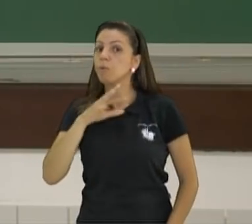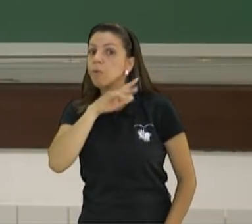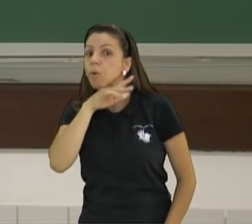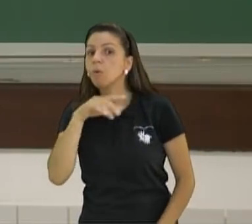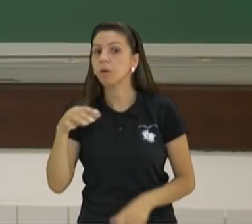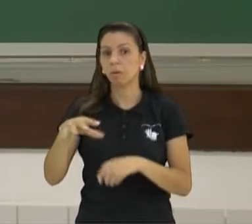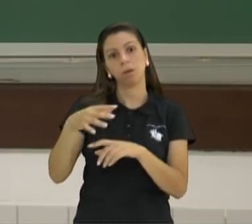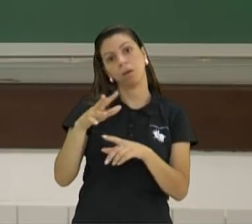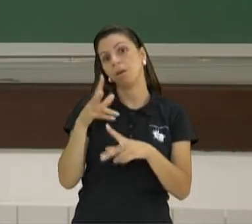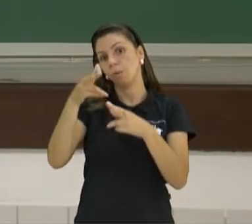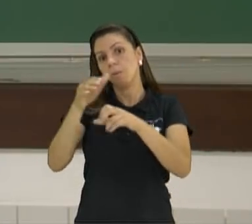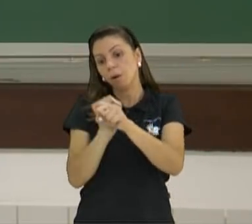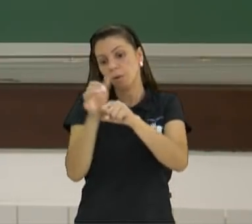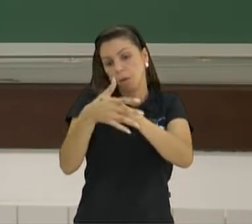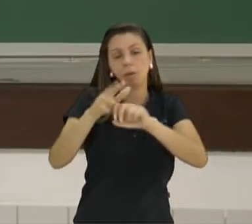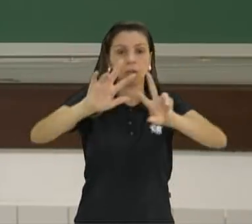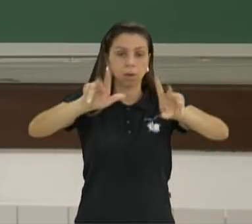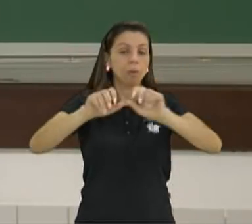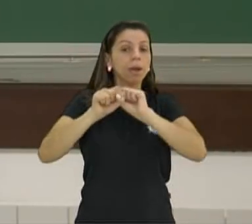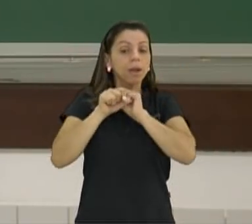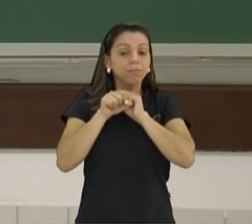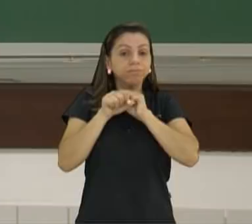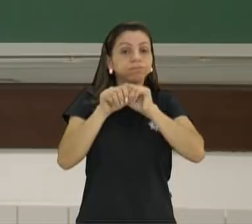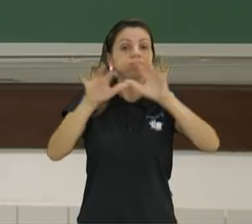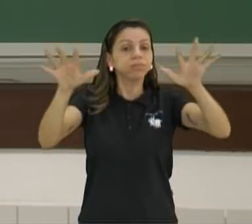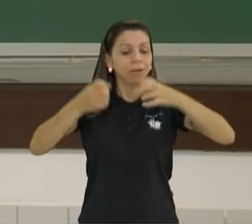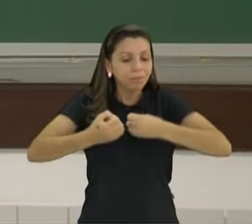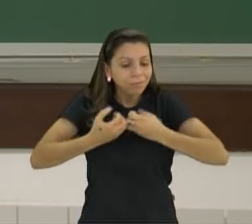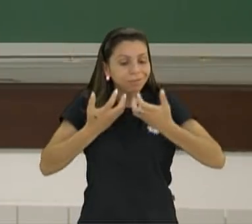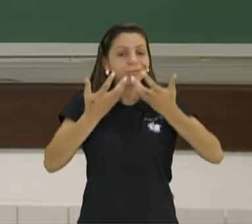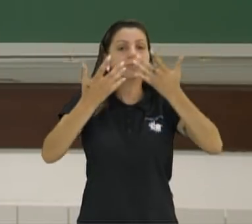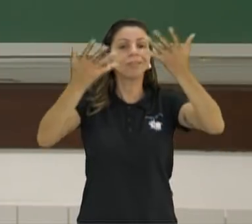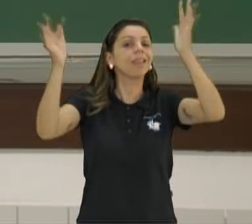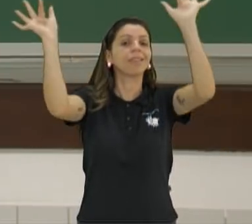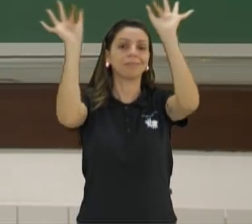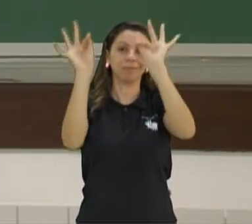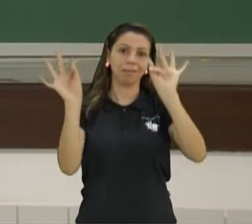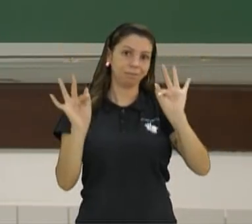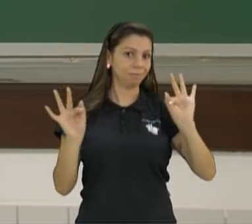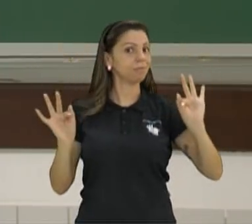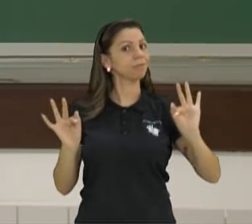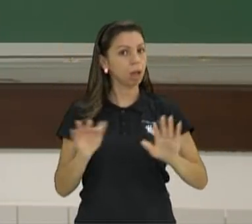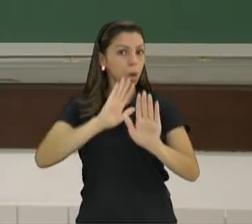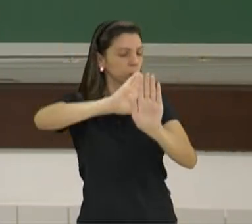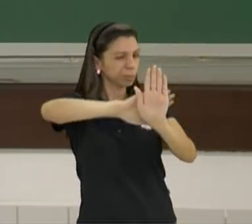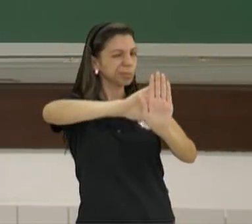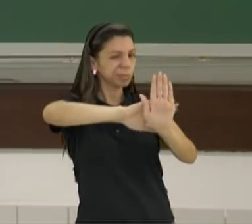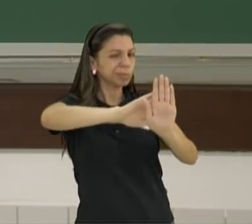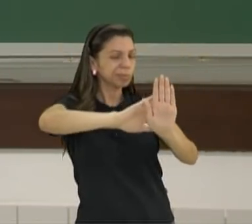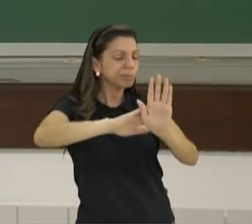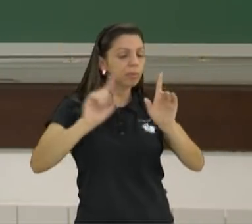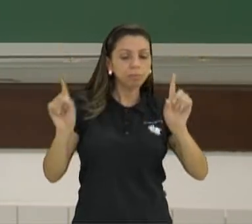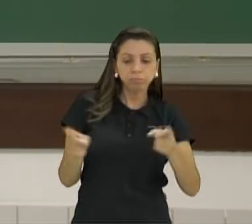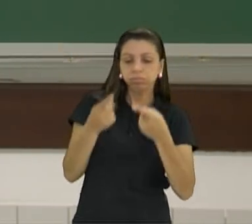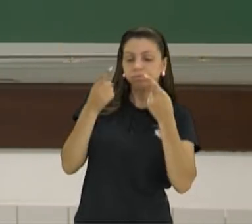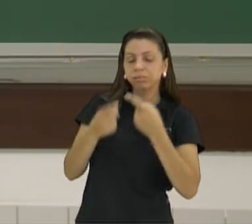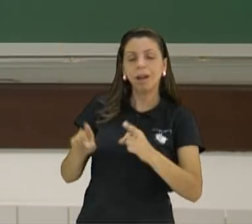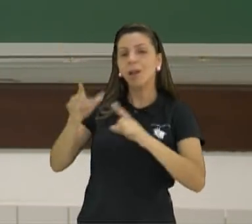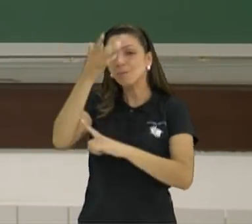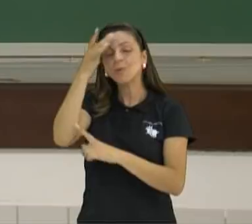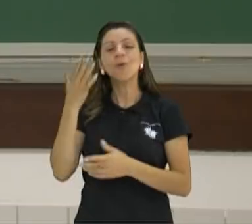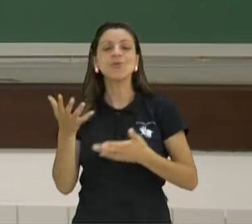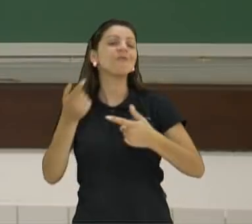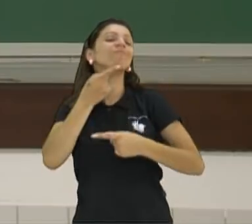do coronavírus. Não, é contaminação da energia, da alegria, que é o primeiro batuque dos instrumentos, as pessoas todas